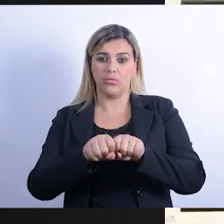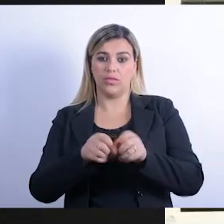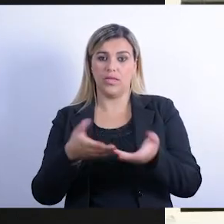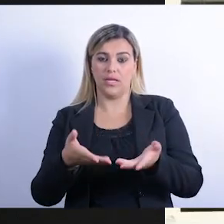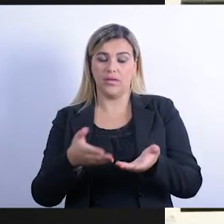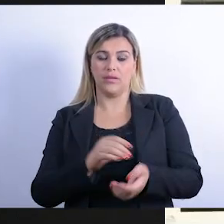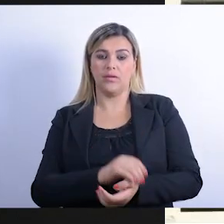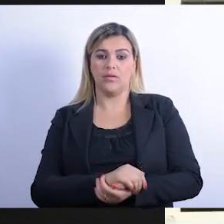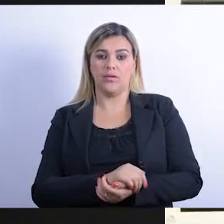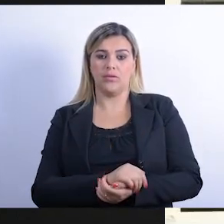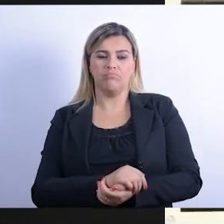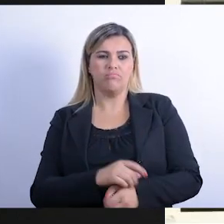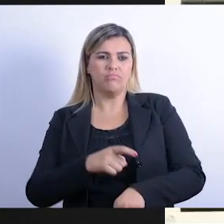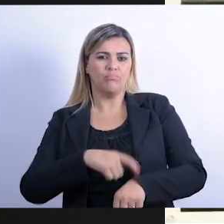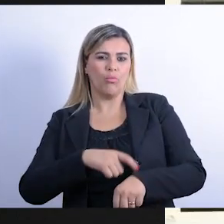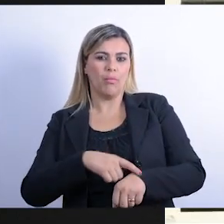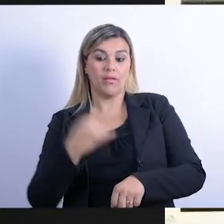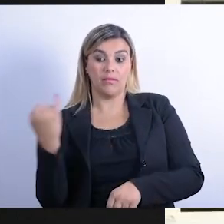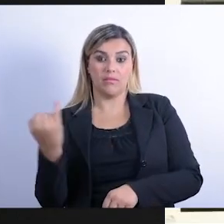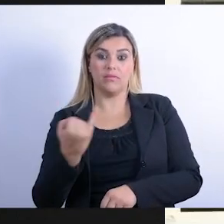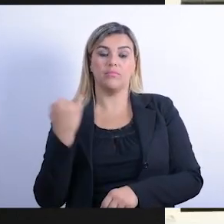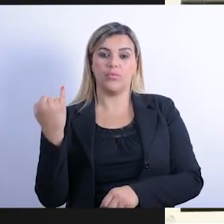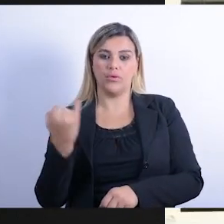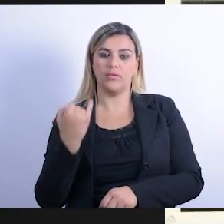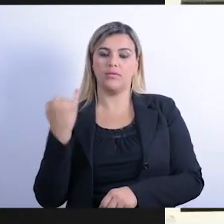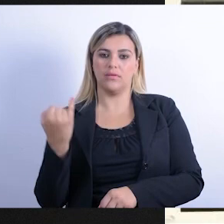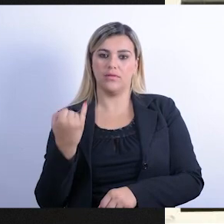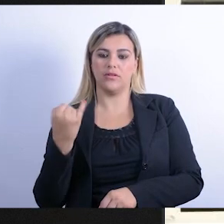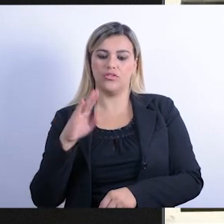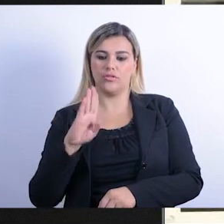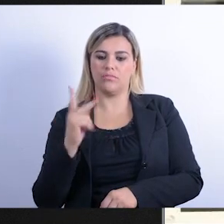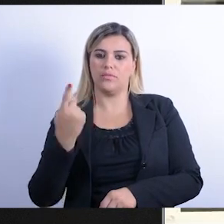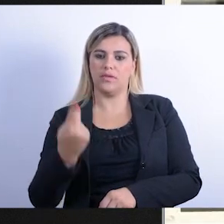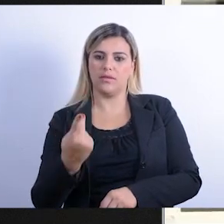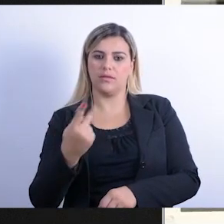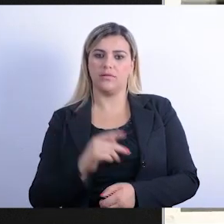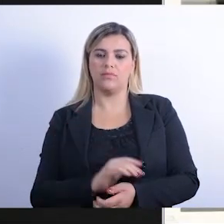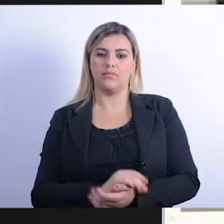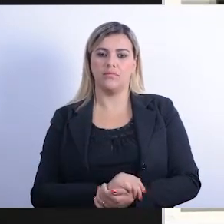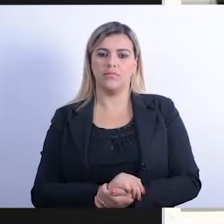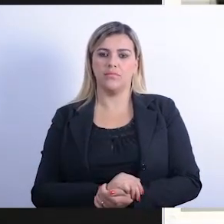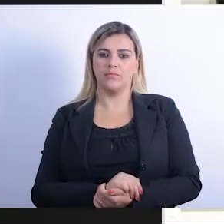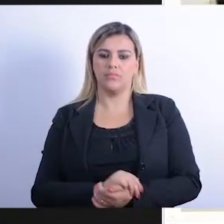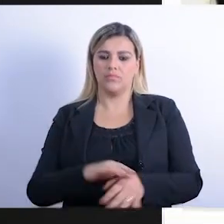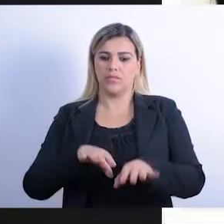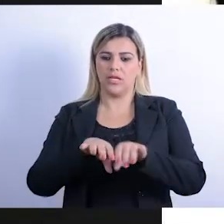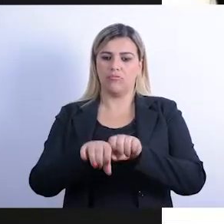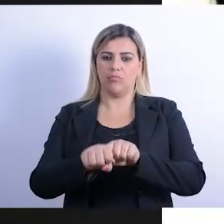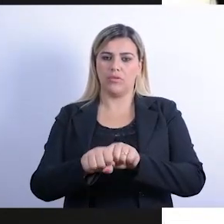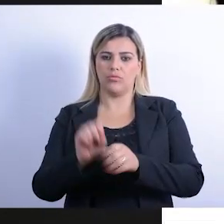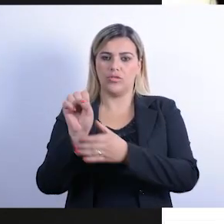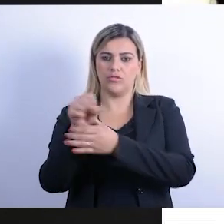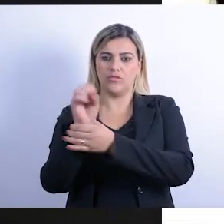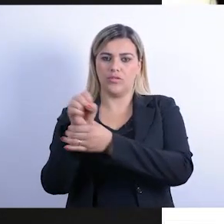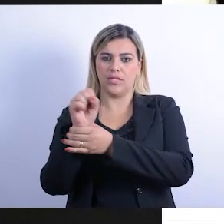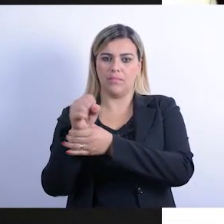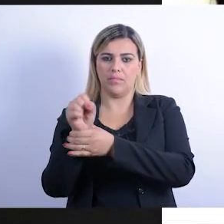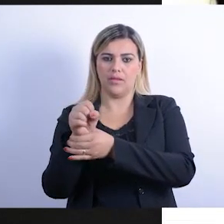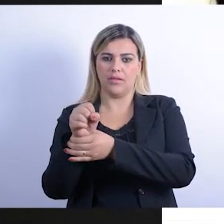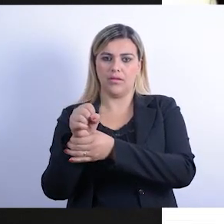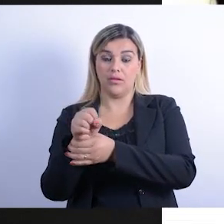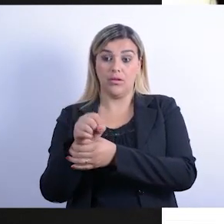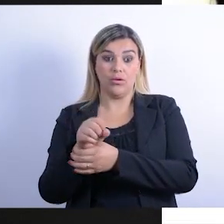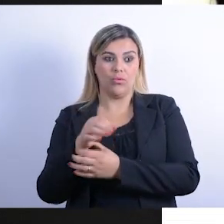a formatura porque, como o Michel falou, foi um momento importante, né, em Belo Horizonte, a formatura